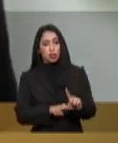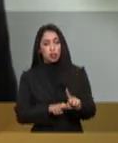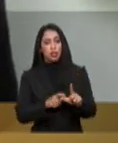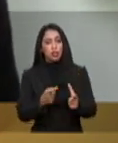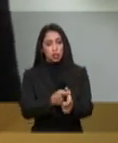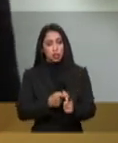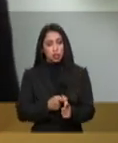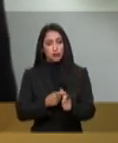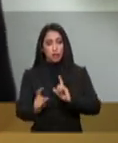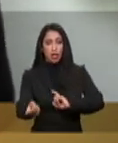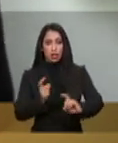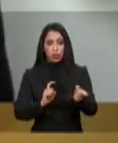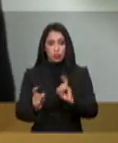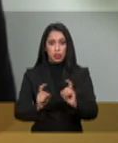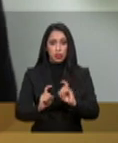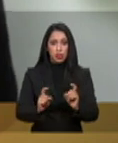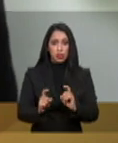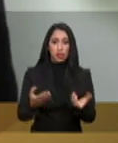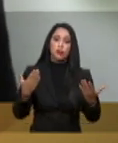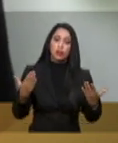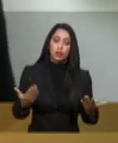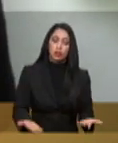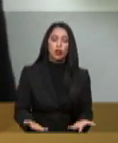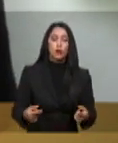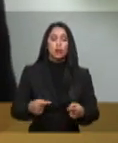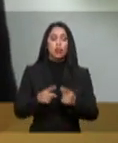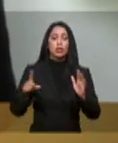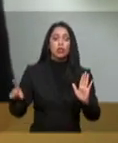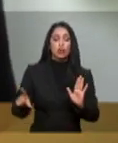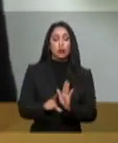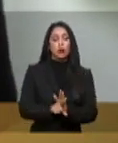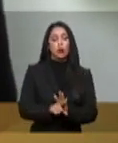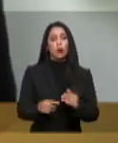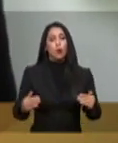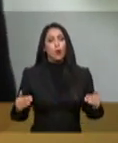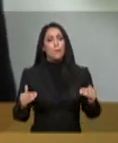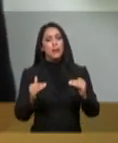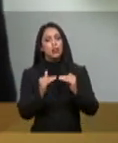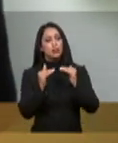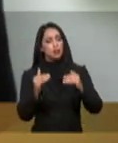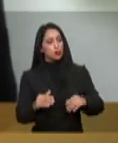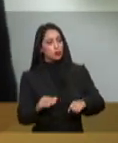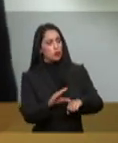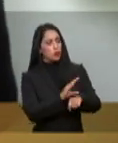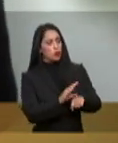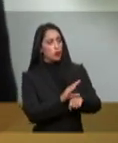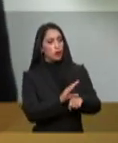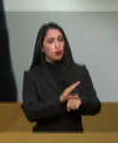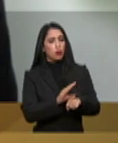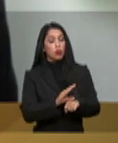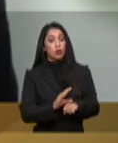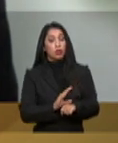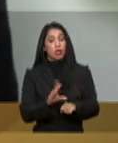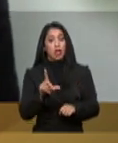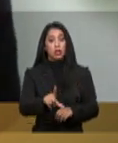administrativa. Assim, plenamente legítima e compatível com a Constituição da República, a